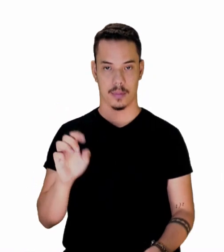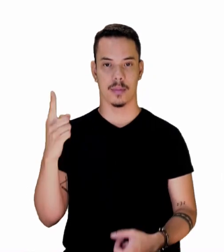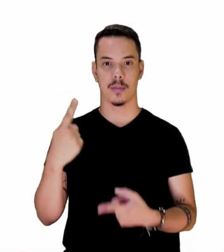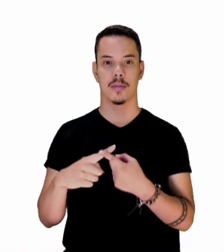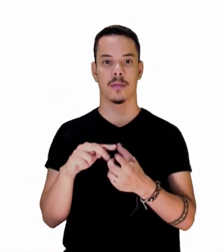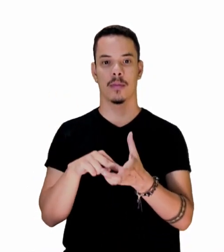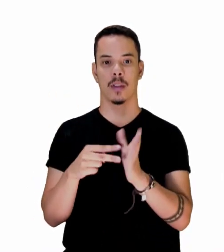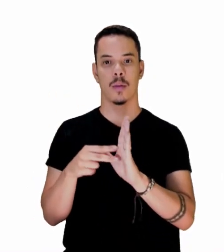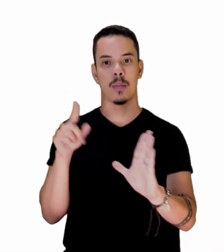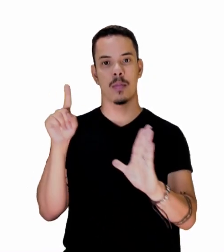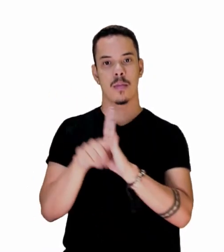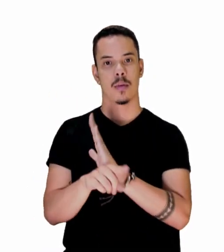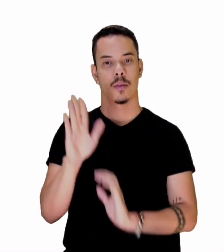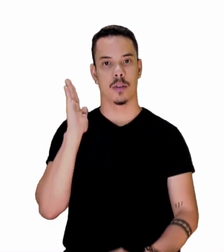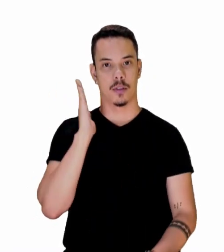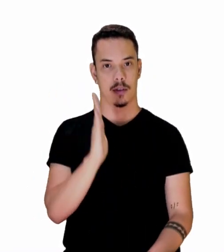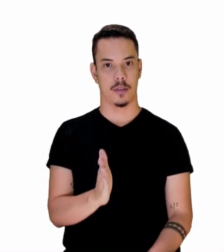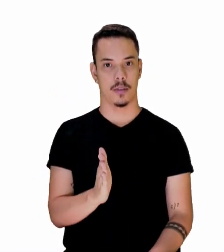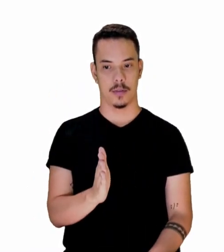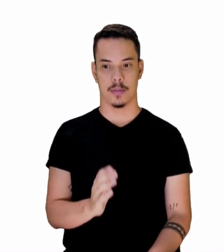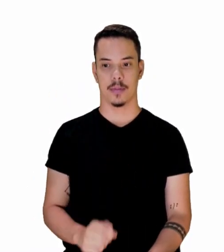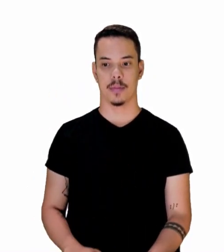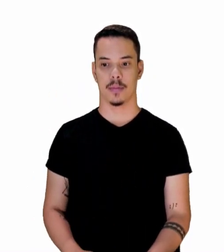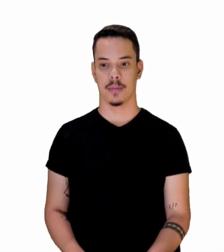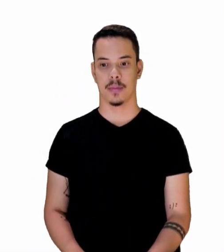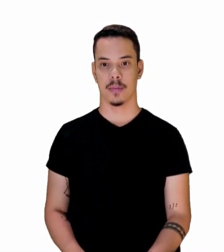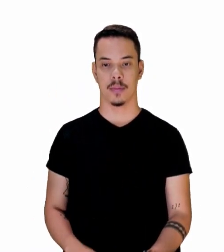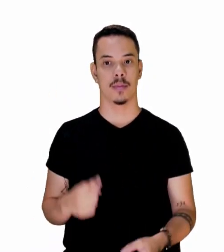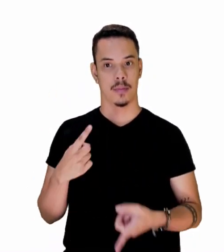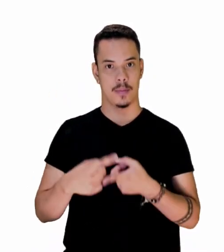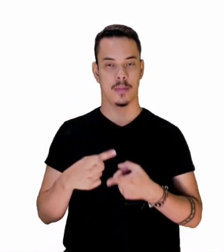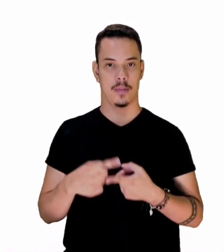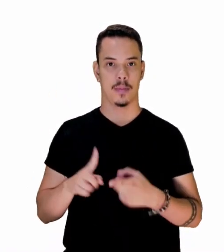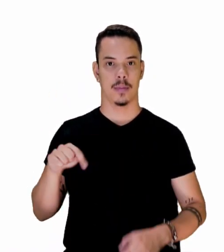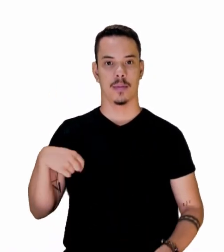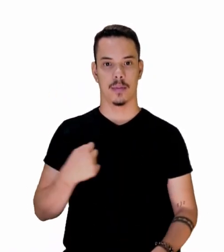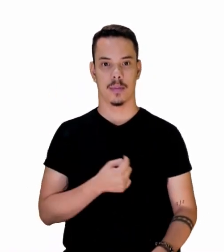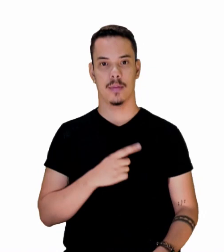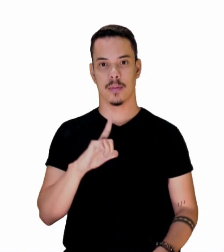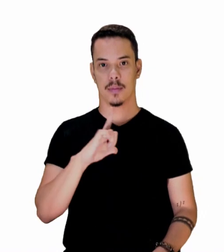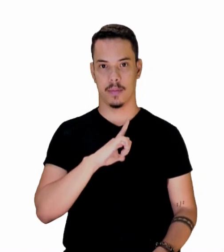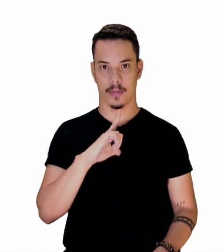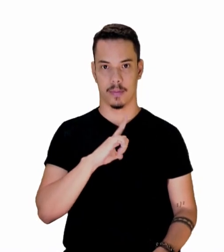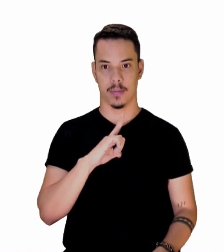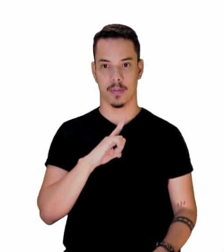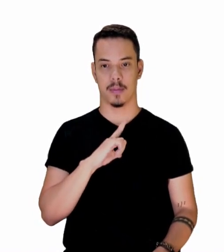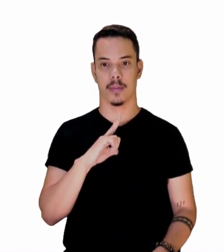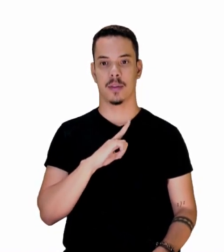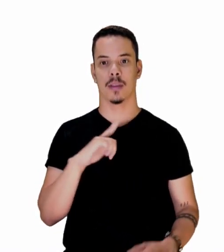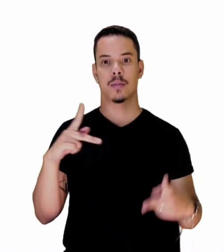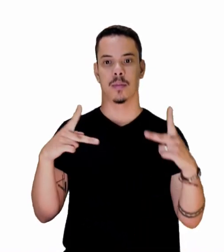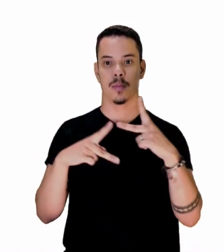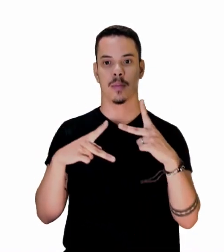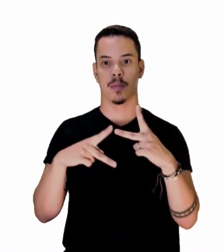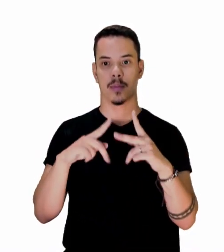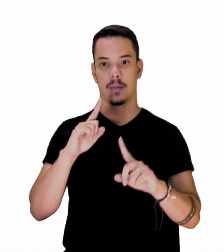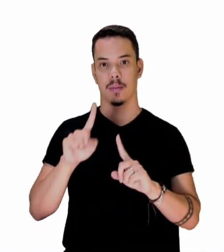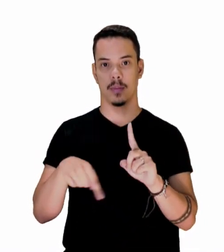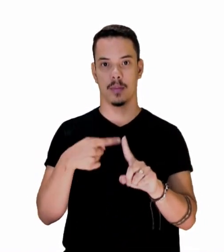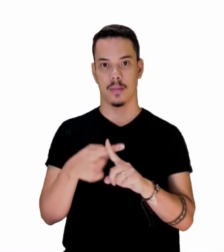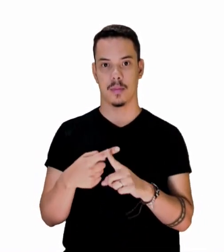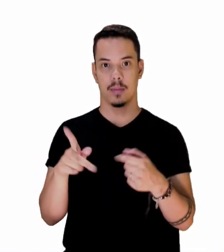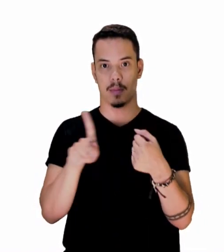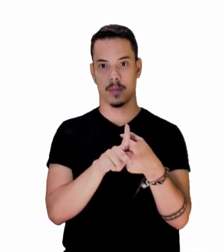uma pergunta direta, tá bom? Porque aqui nós temos a preposição mais o pronome